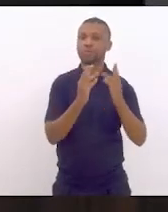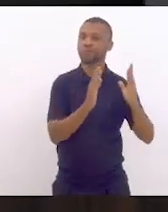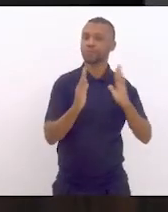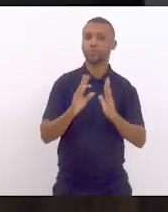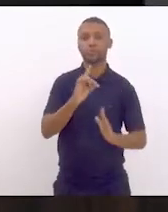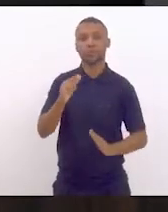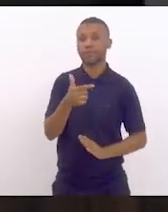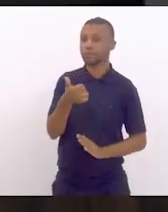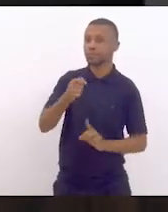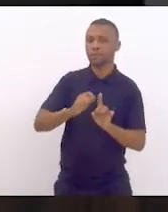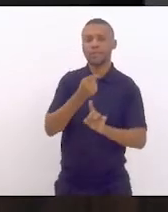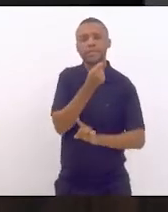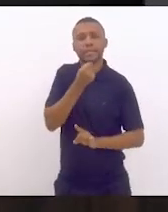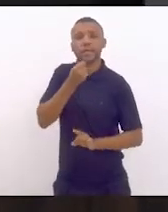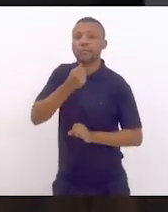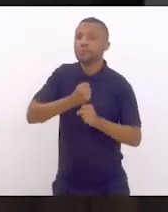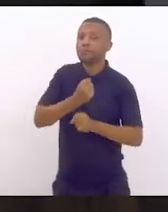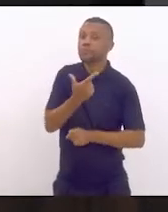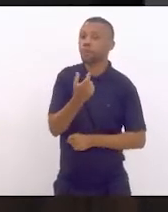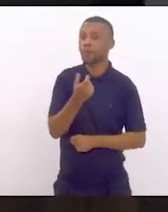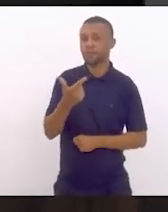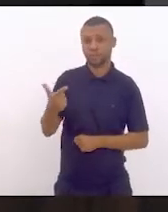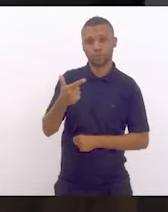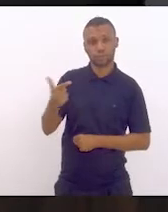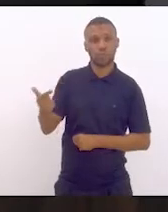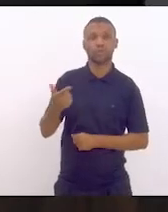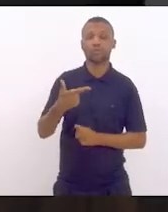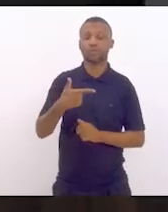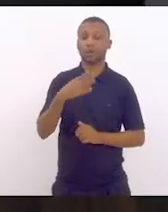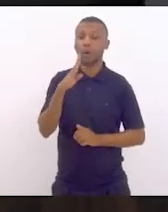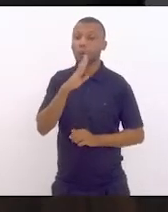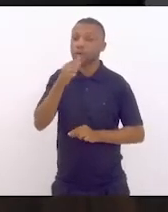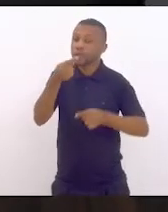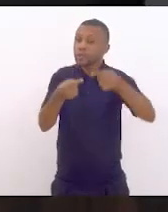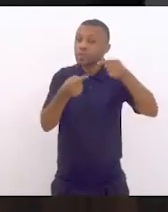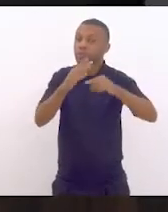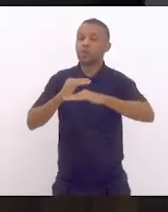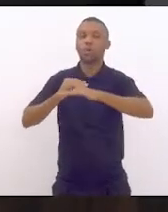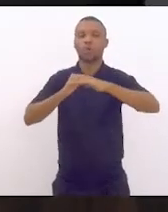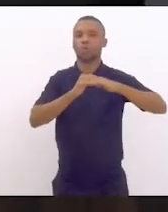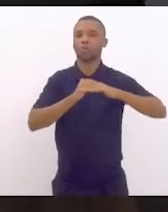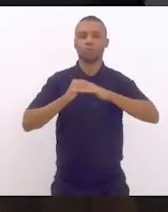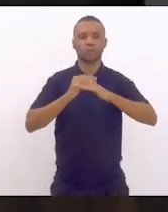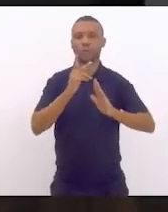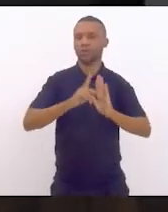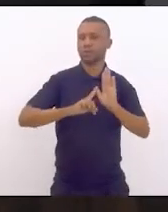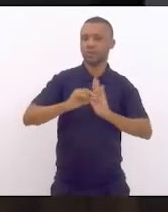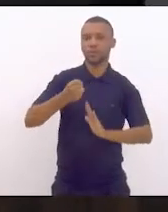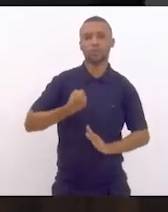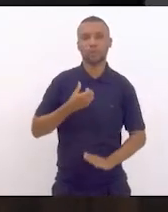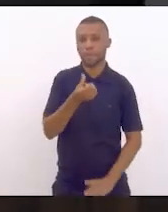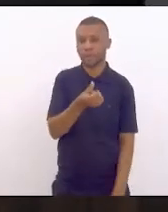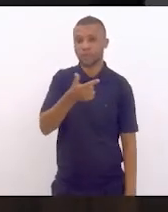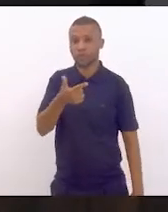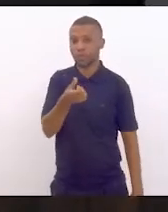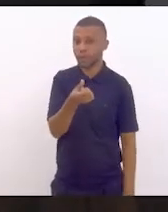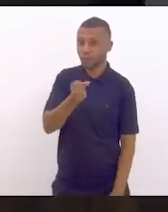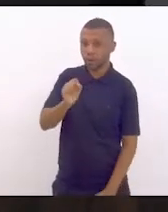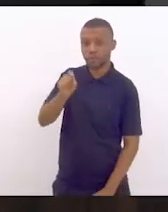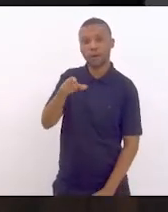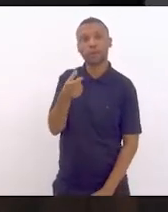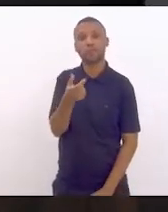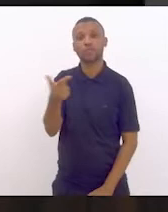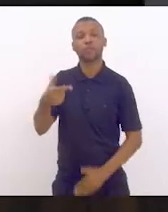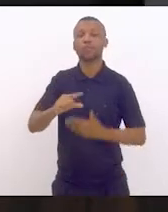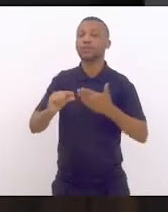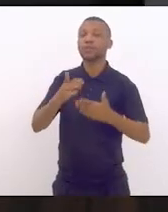21 de setembro de 2022, em regime de urgência e discussão única, projeto de lei número 6268 de 22, de